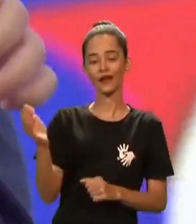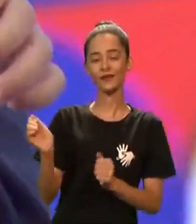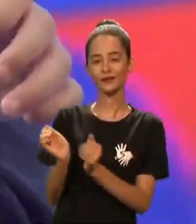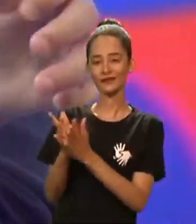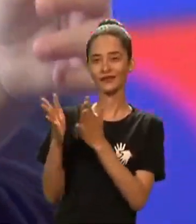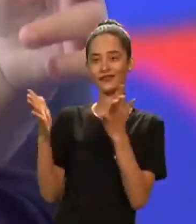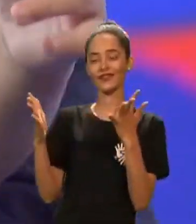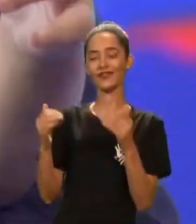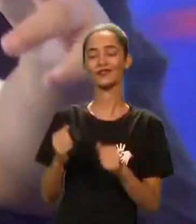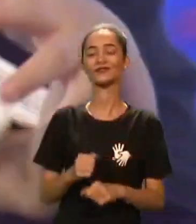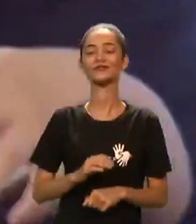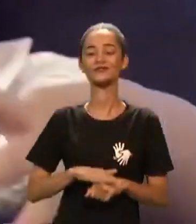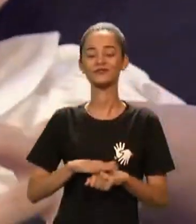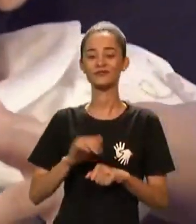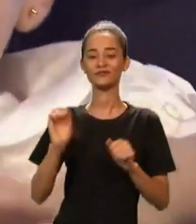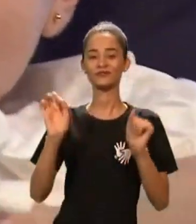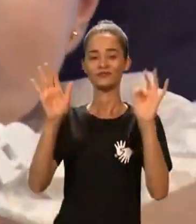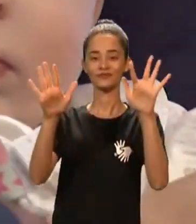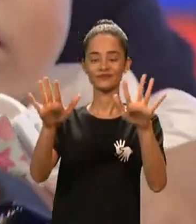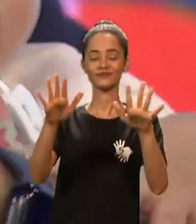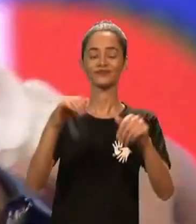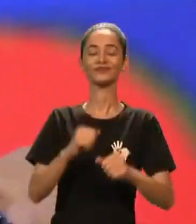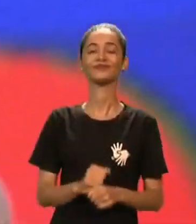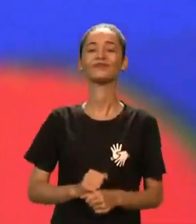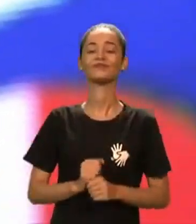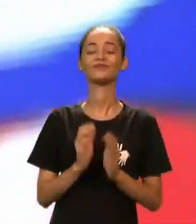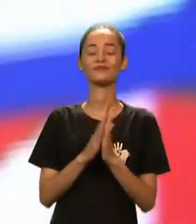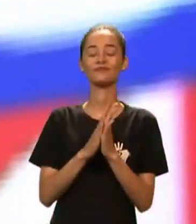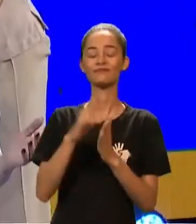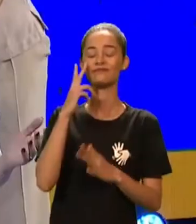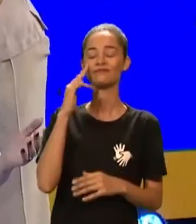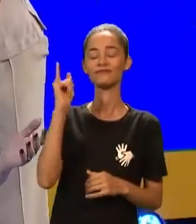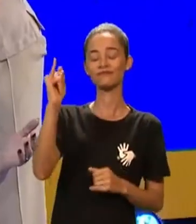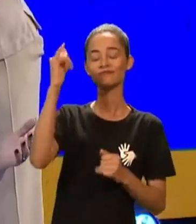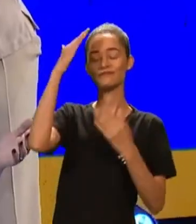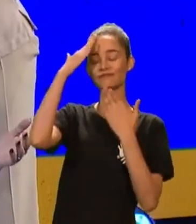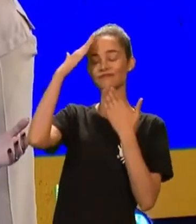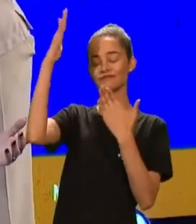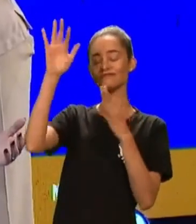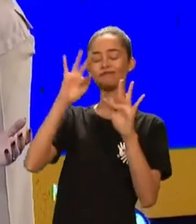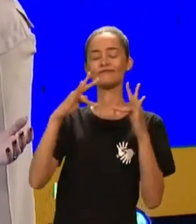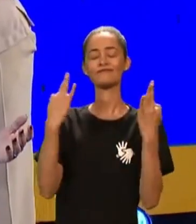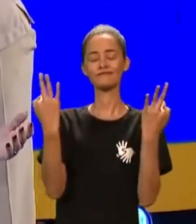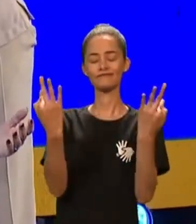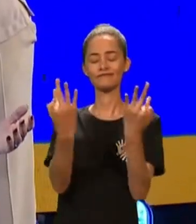suas mãos. Pai, obrigado por essa família pastoral.